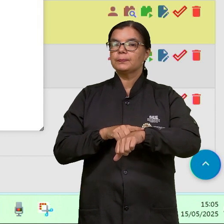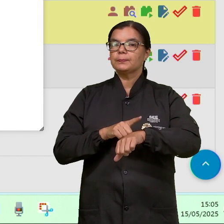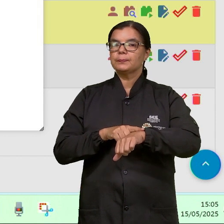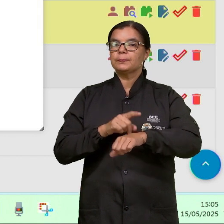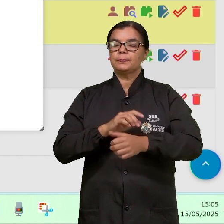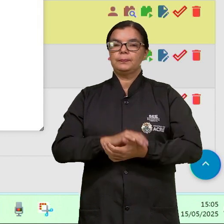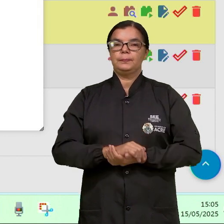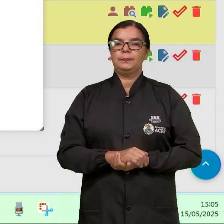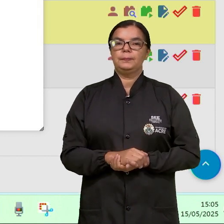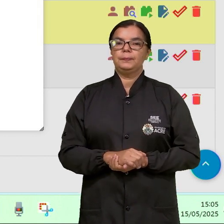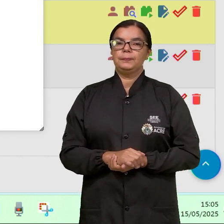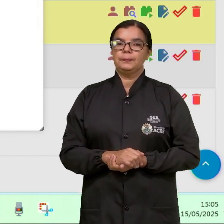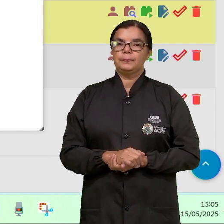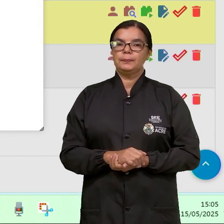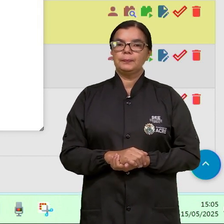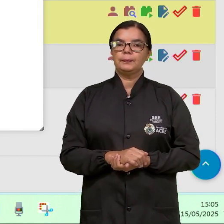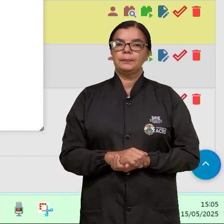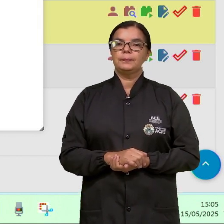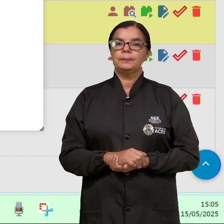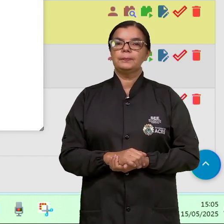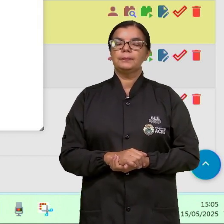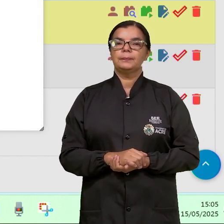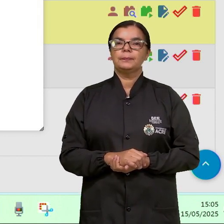Deixa eu ver aqui.